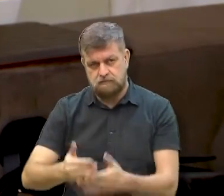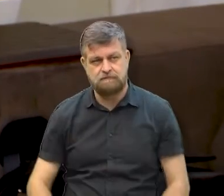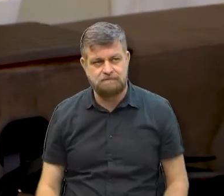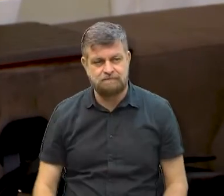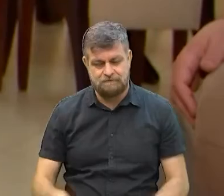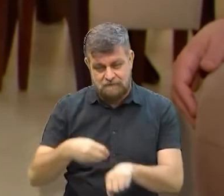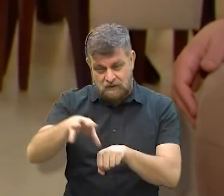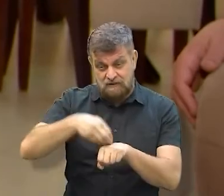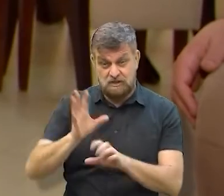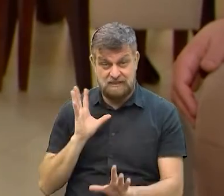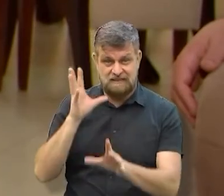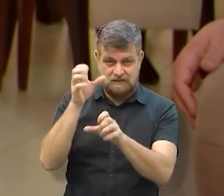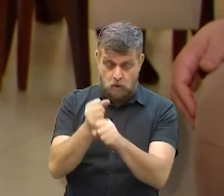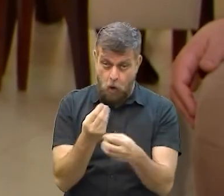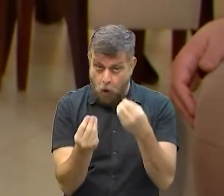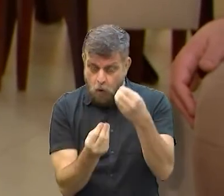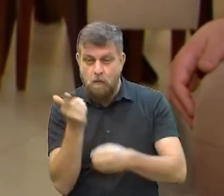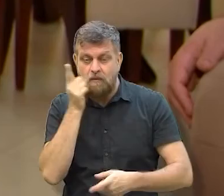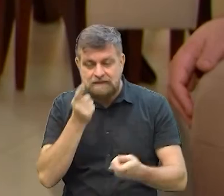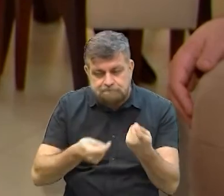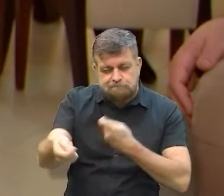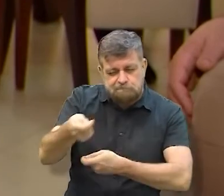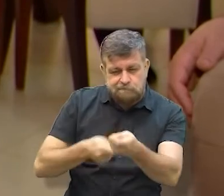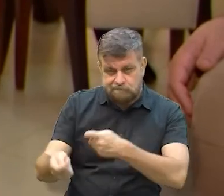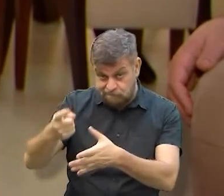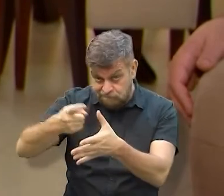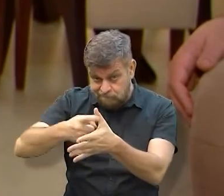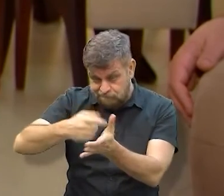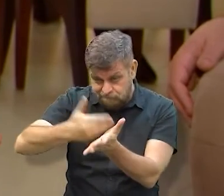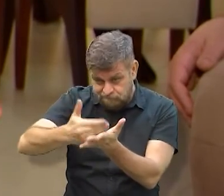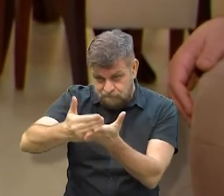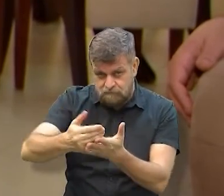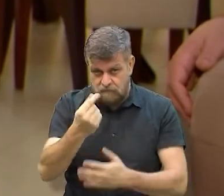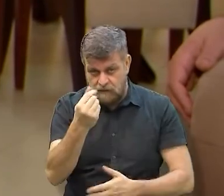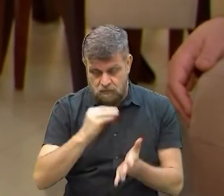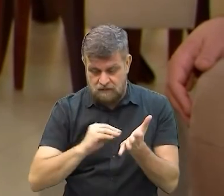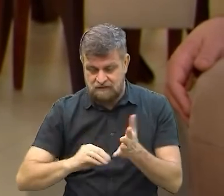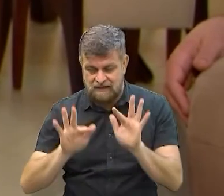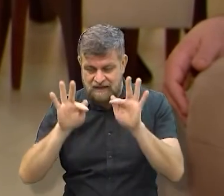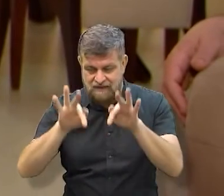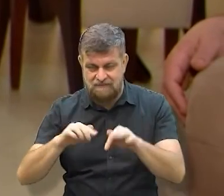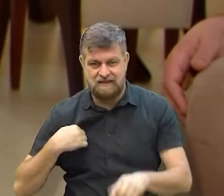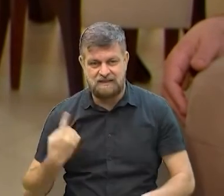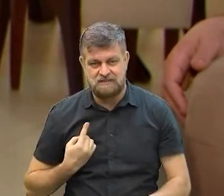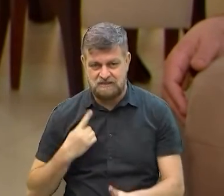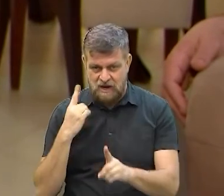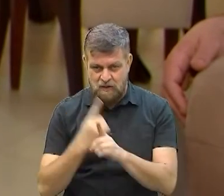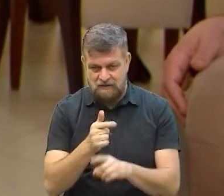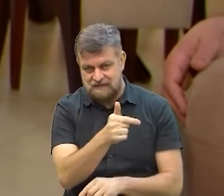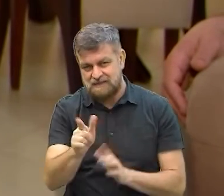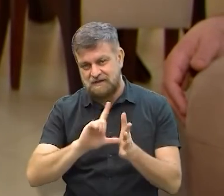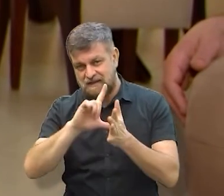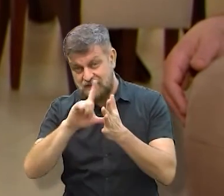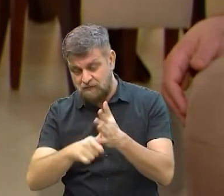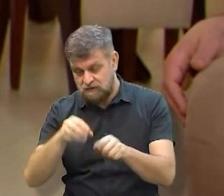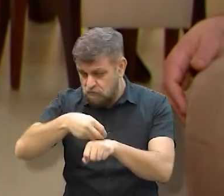o pagamento. Com todas essas dicas de como renegociar as suas dívidas, o Na Ponta do Lápis fica por aqui e volta